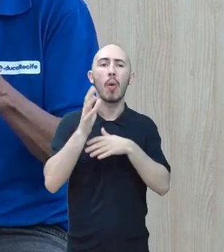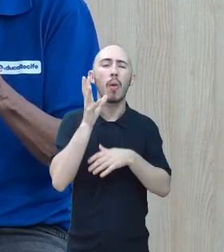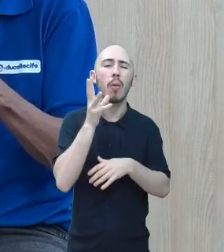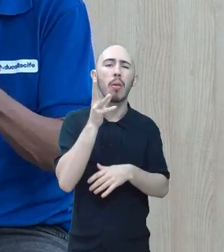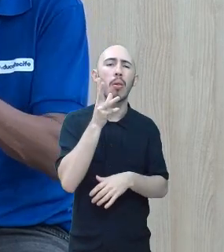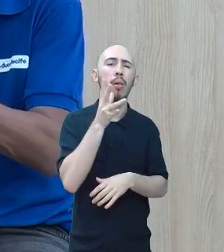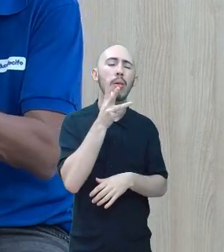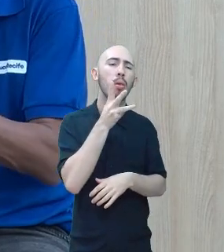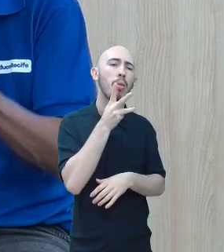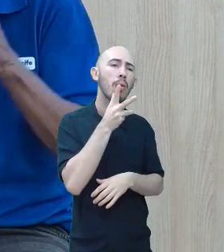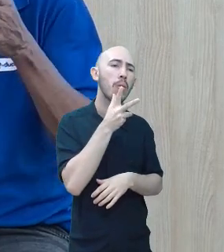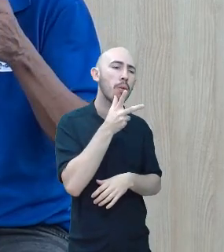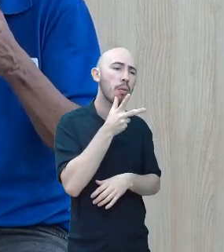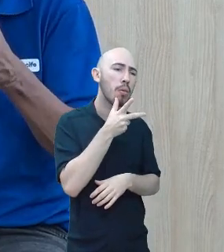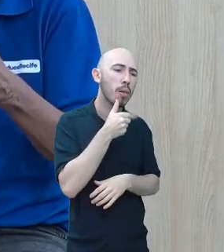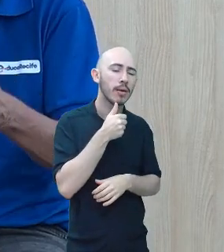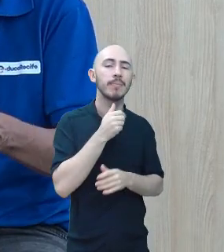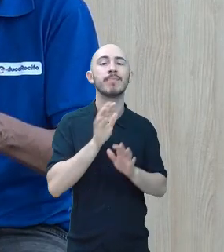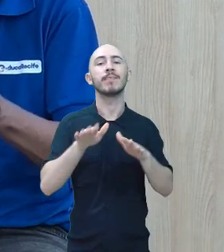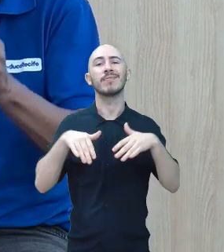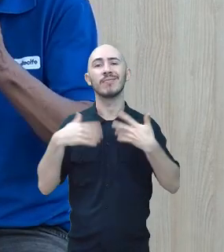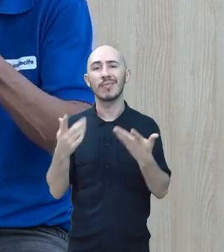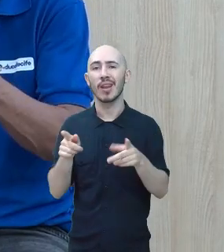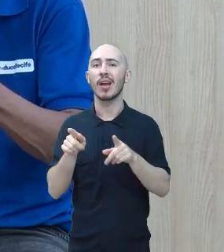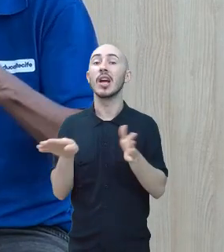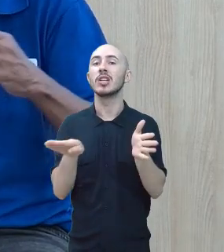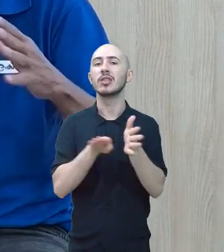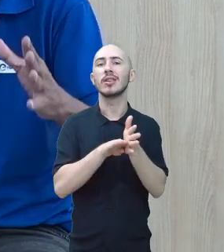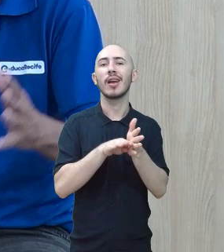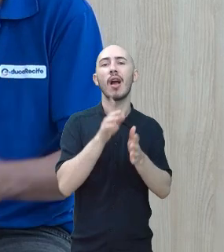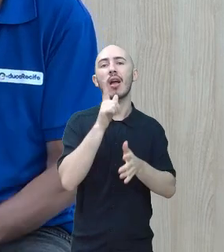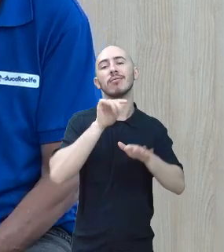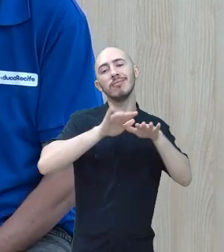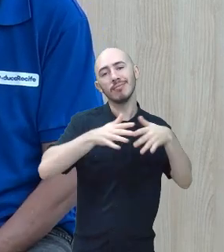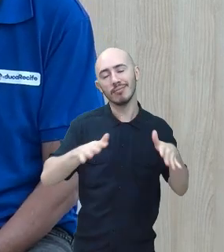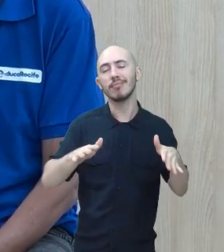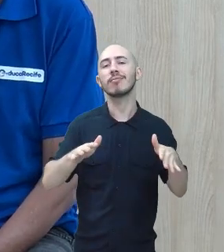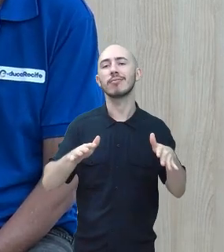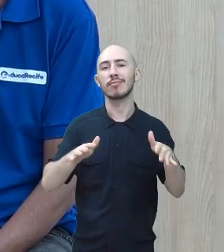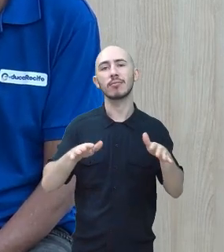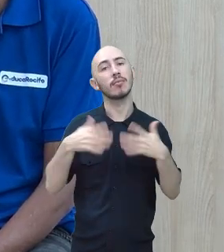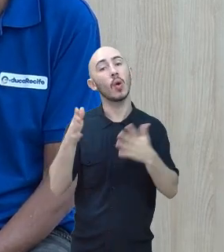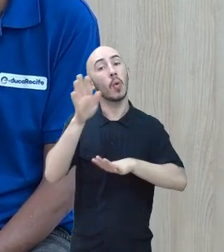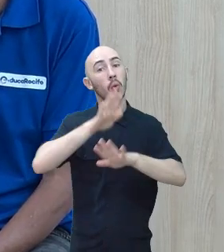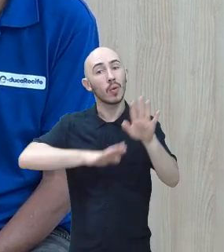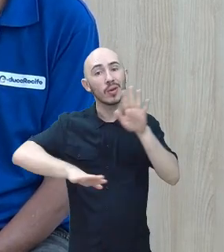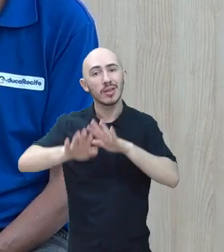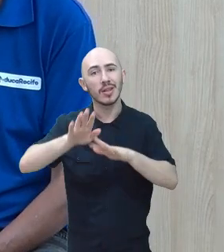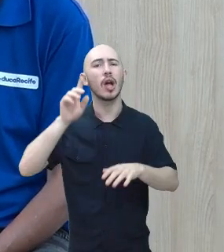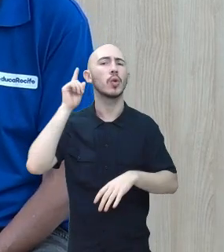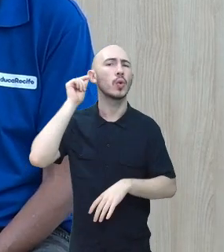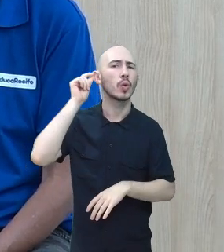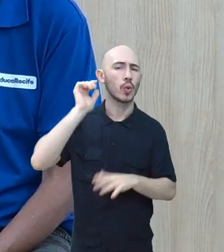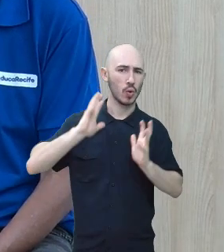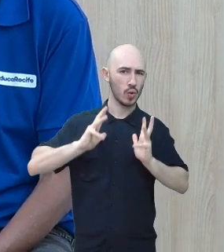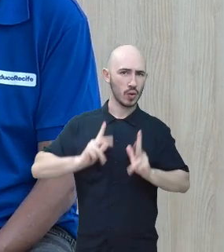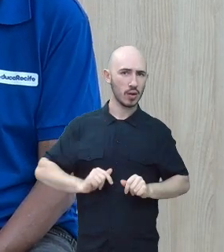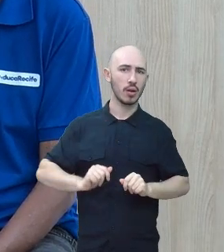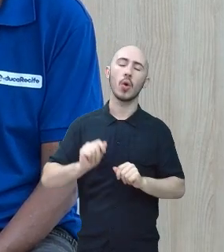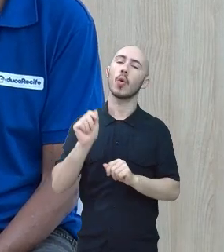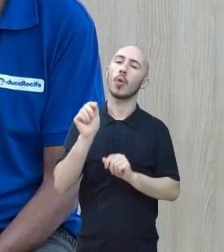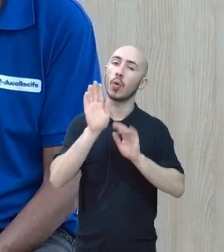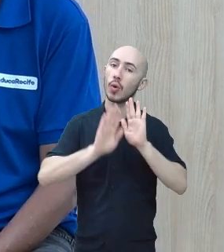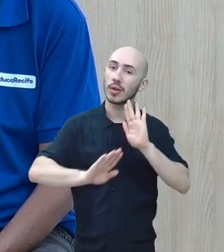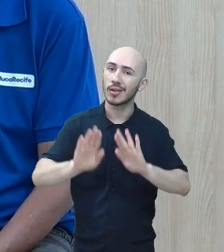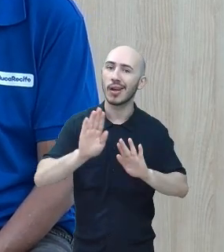coletas, o lixo não leva, vai para o esgoto, não é tratado e vai direto para o mar. Então cuidado com o cotonete que você usa, onde